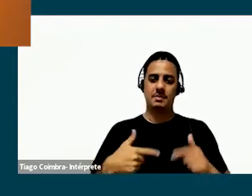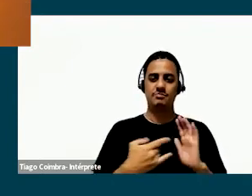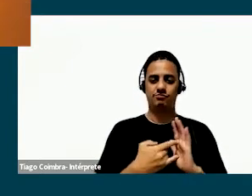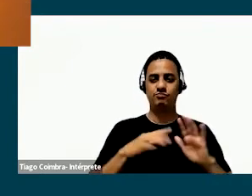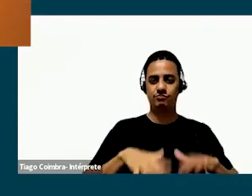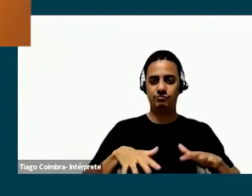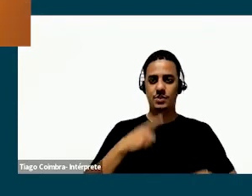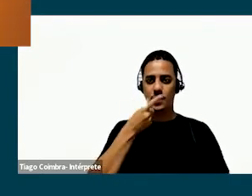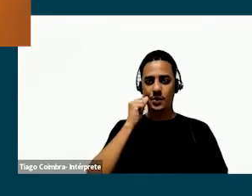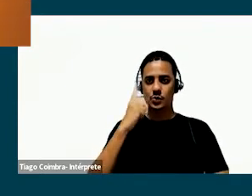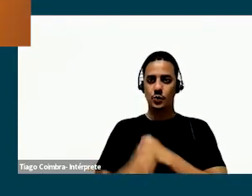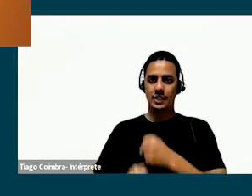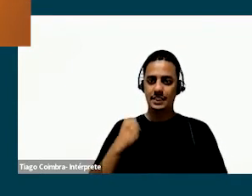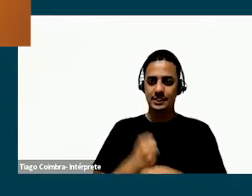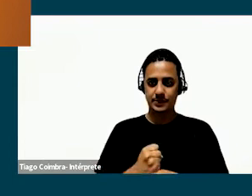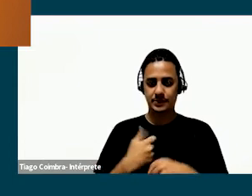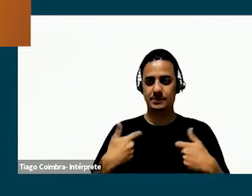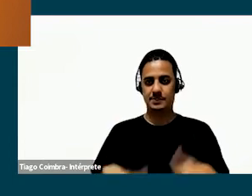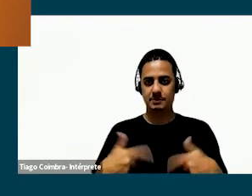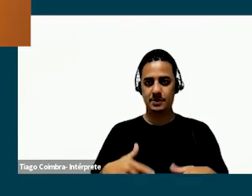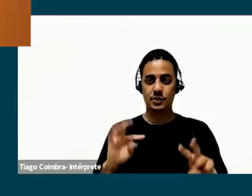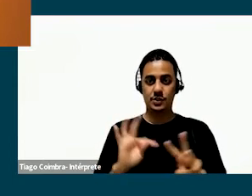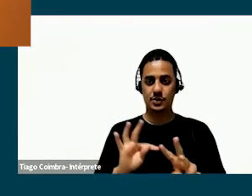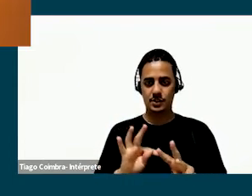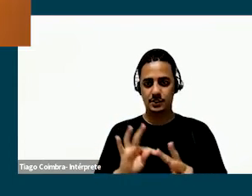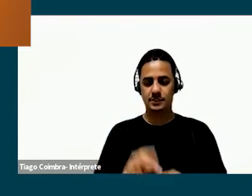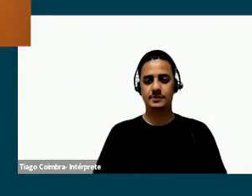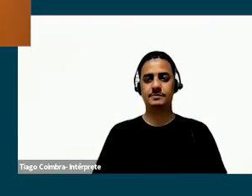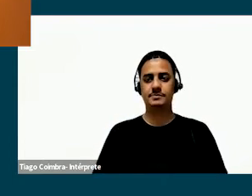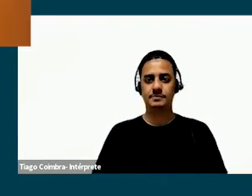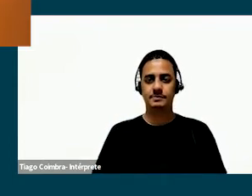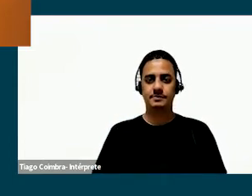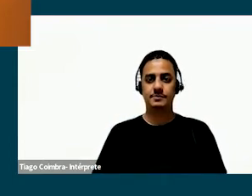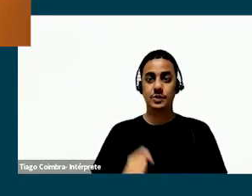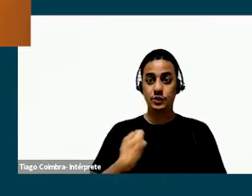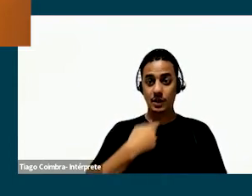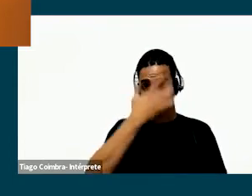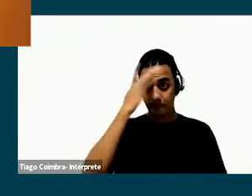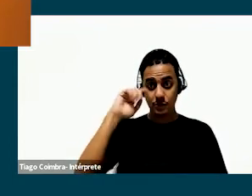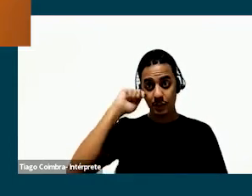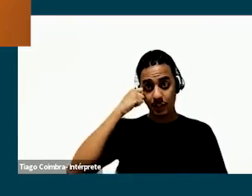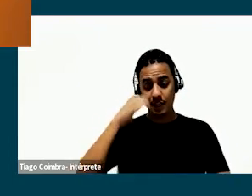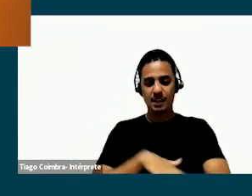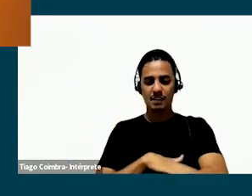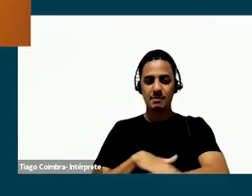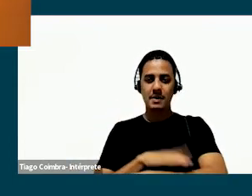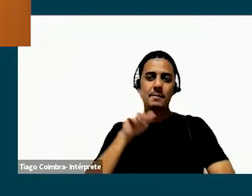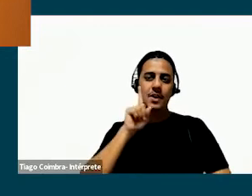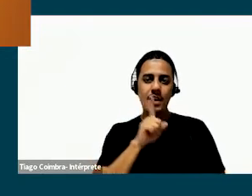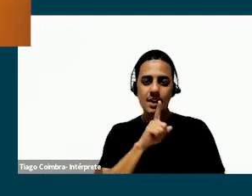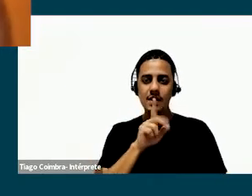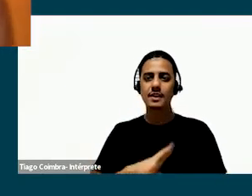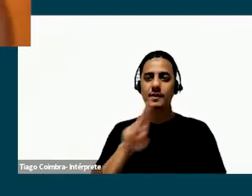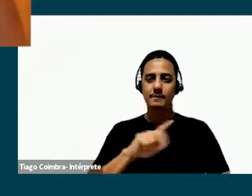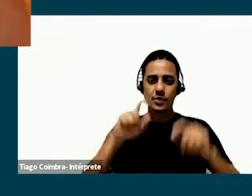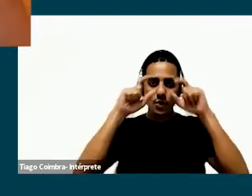developer na TW. Ontem eu fiz 1 ano de ThoughtWorks. Eu sou uma pessoa negra, de pele parda. Eu